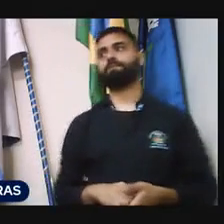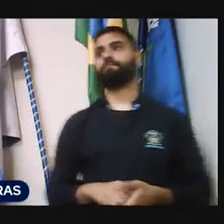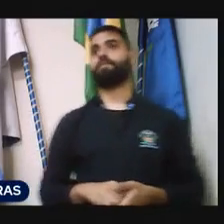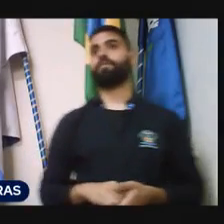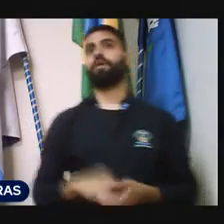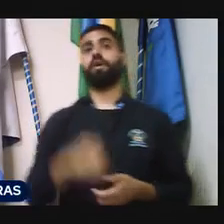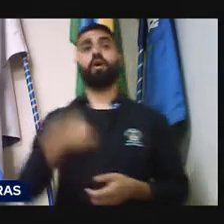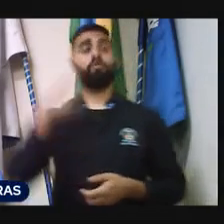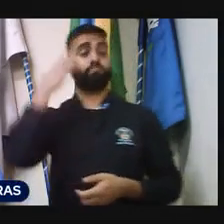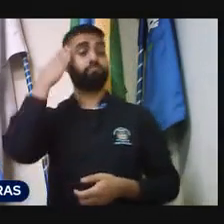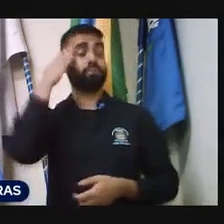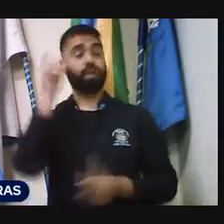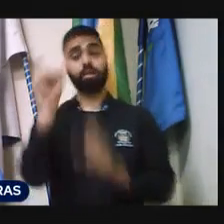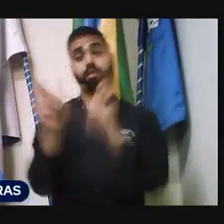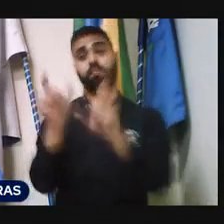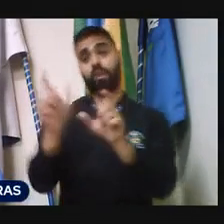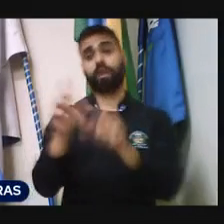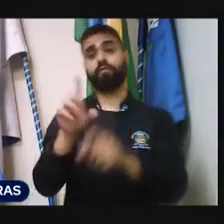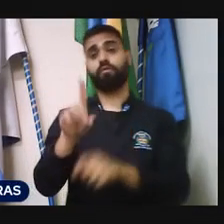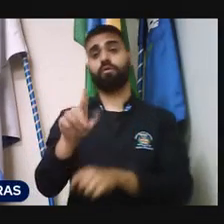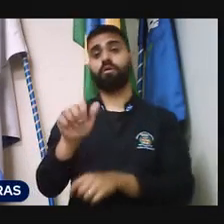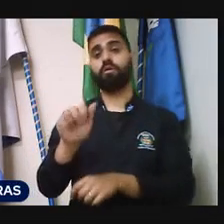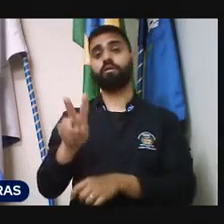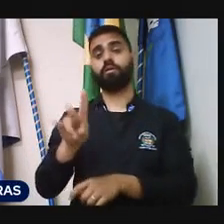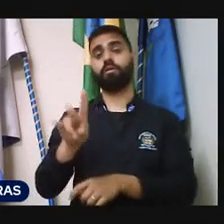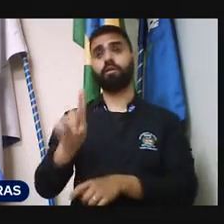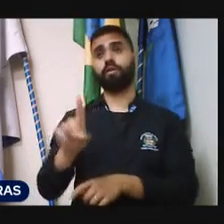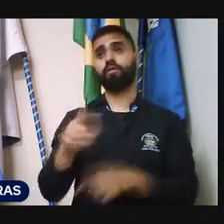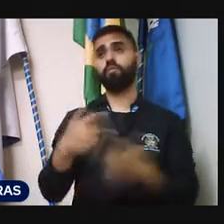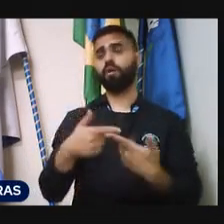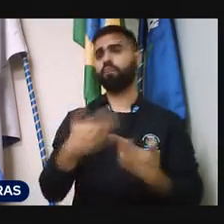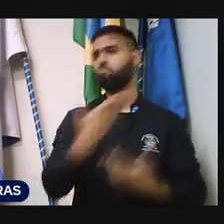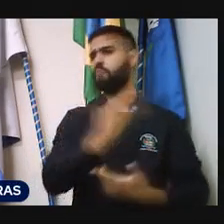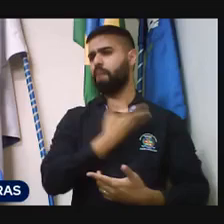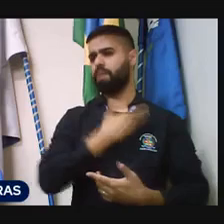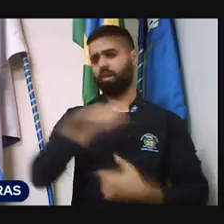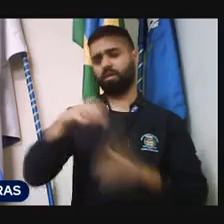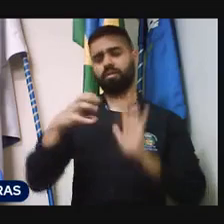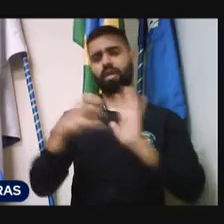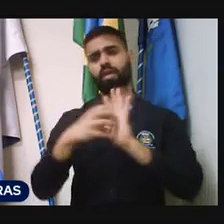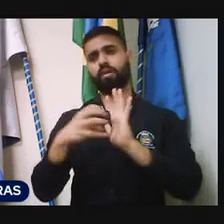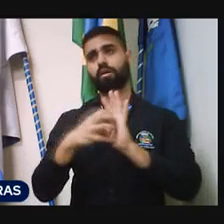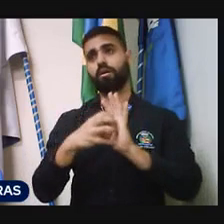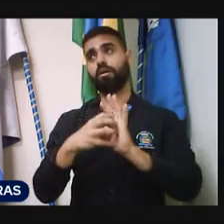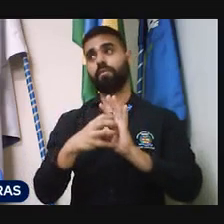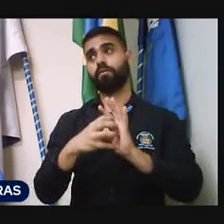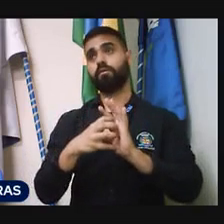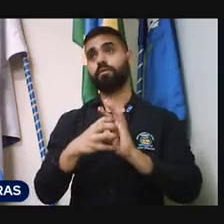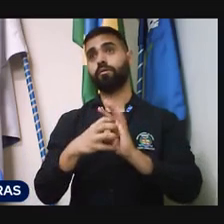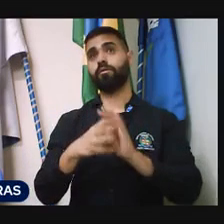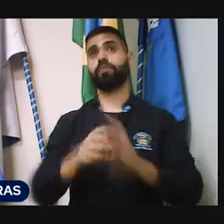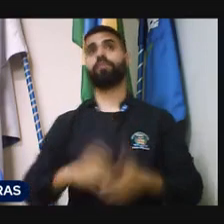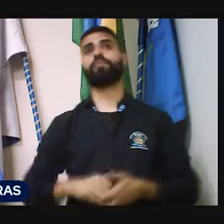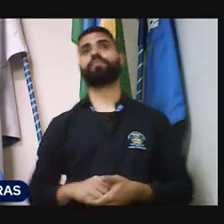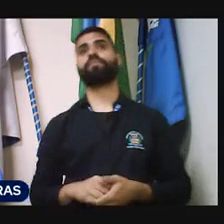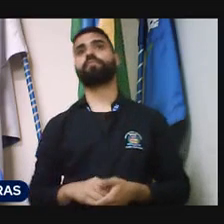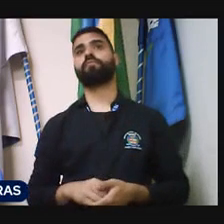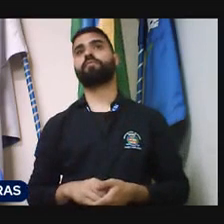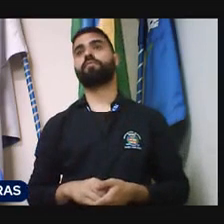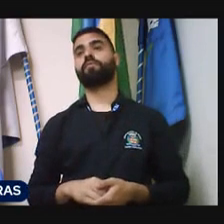colocação Vereador David sempre parabenizar é um companheiro de casa que a gente vê não é à toa que ontem